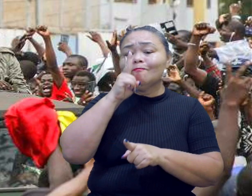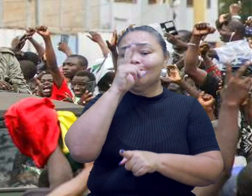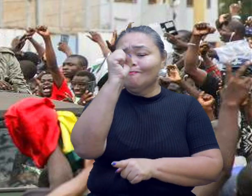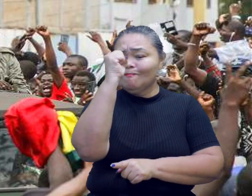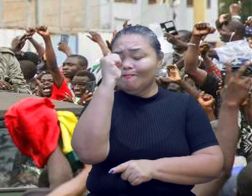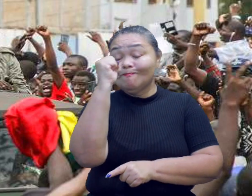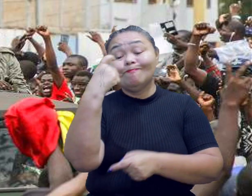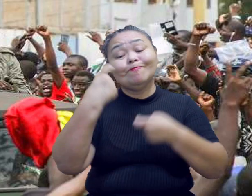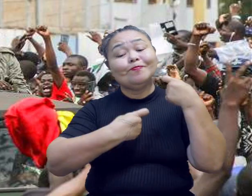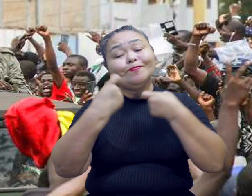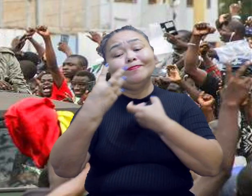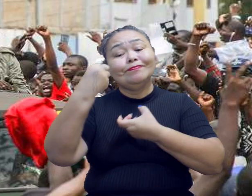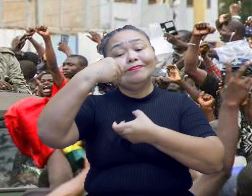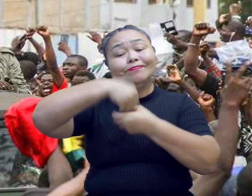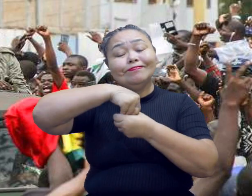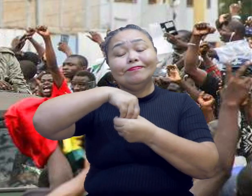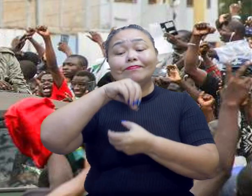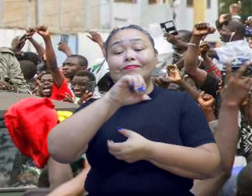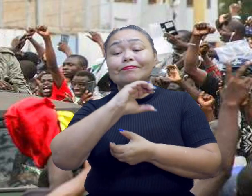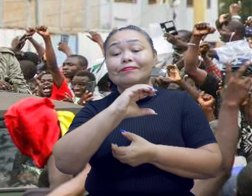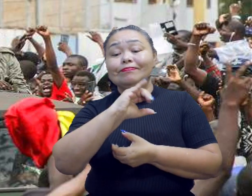civil.